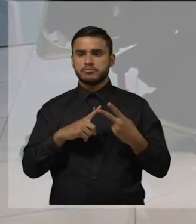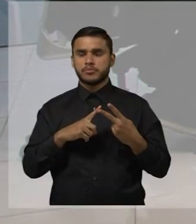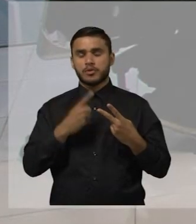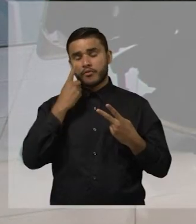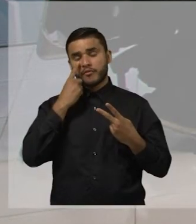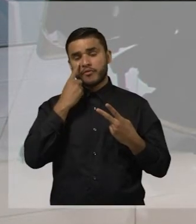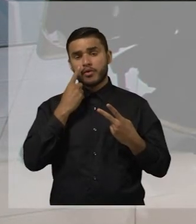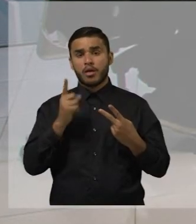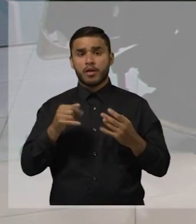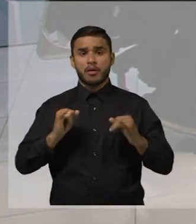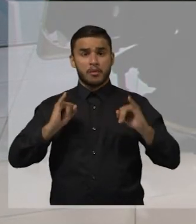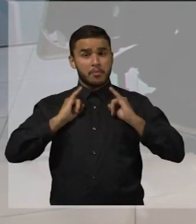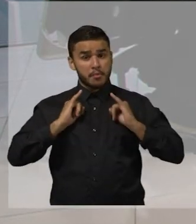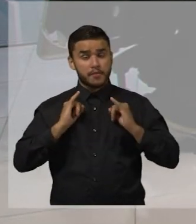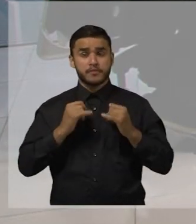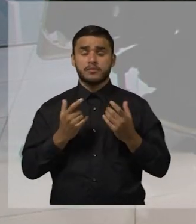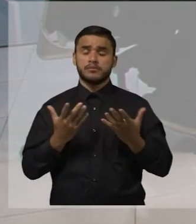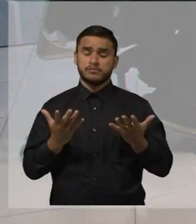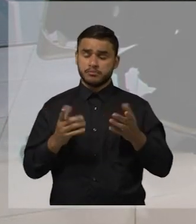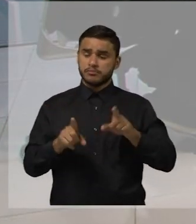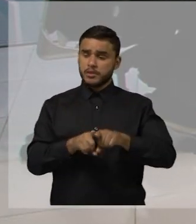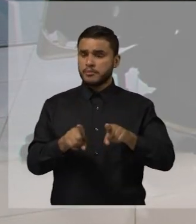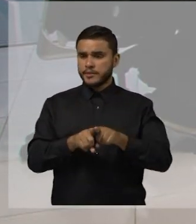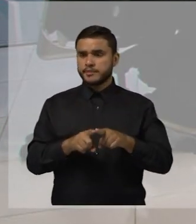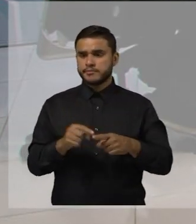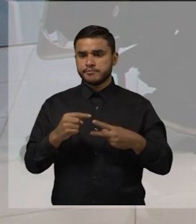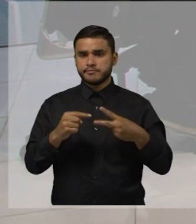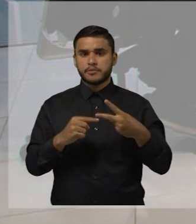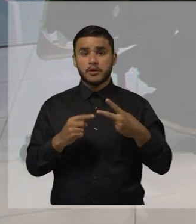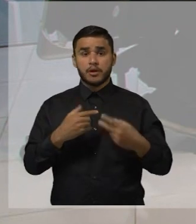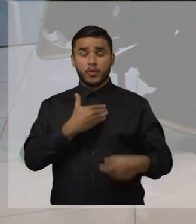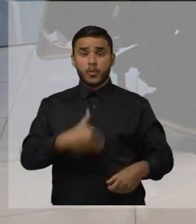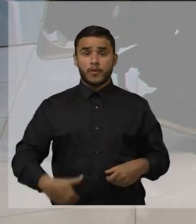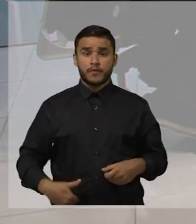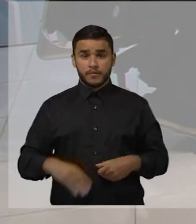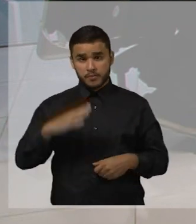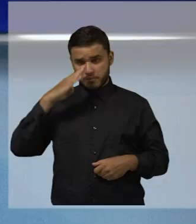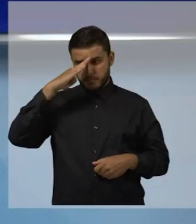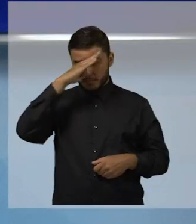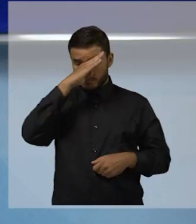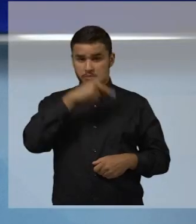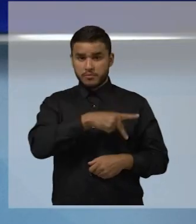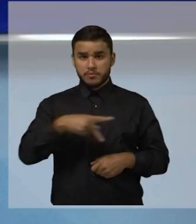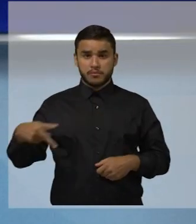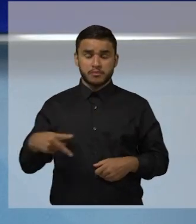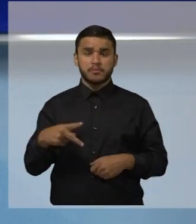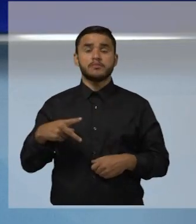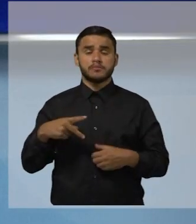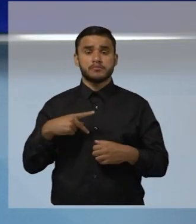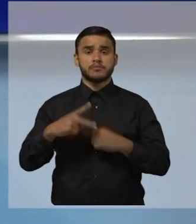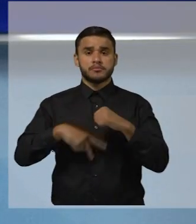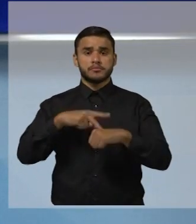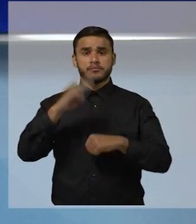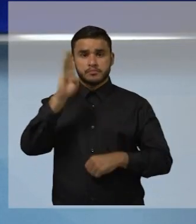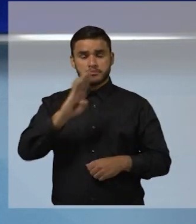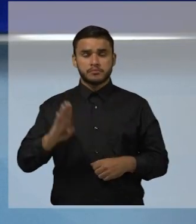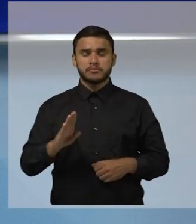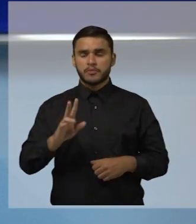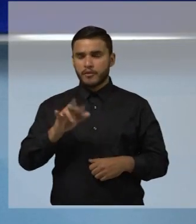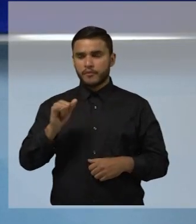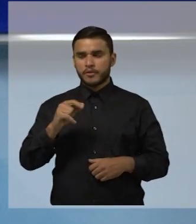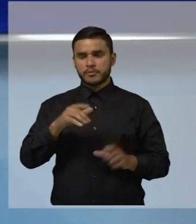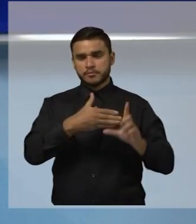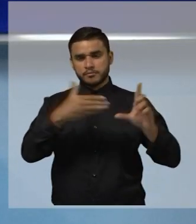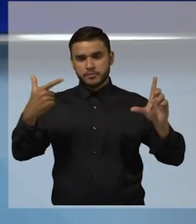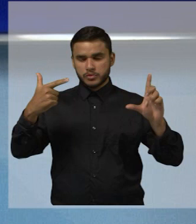Assim chamada, a reforma da Previdência, enfim, as primeiras ações do governo federal nesse instante. Eu vou